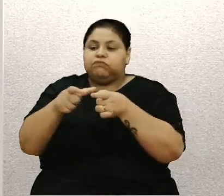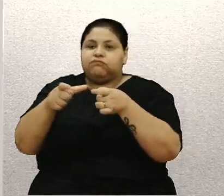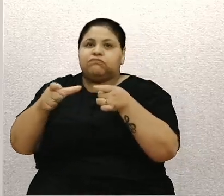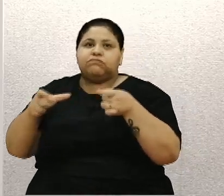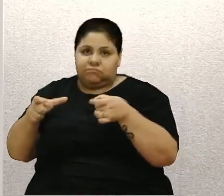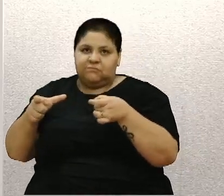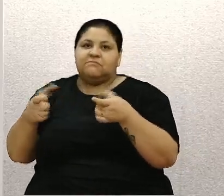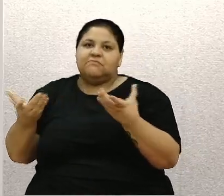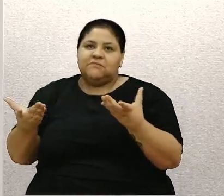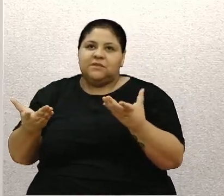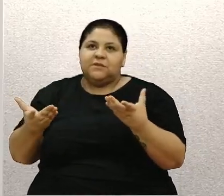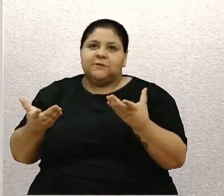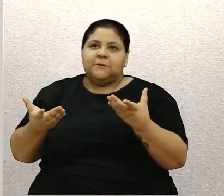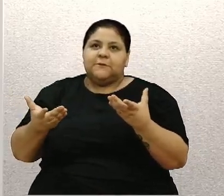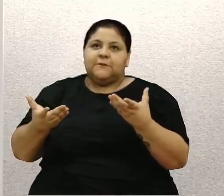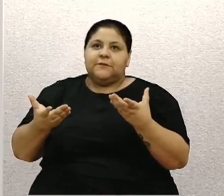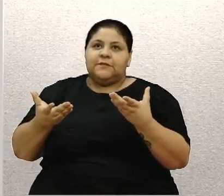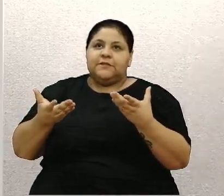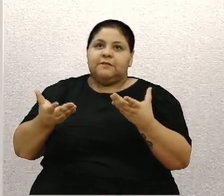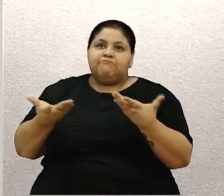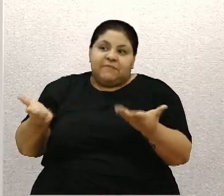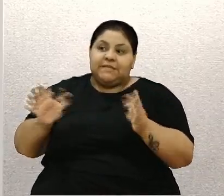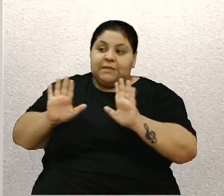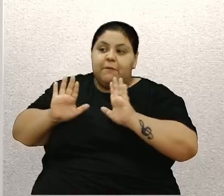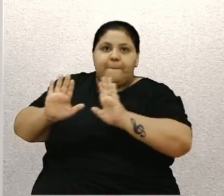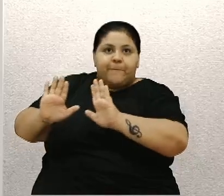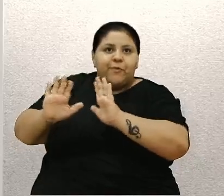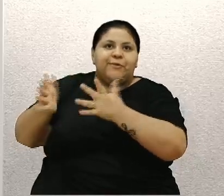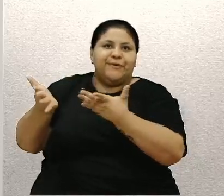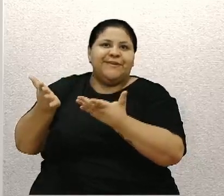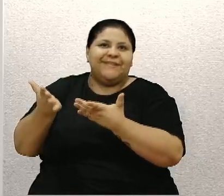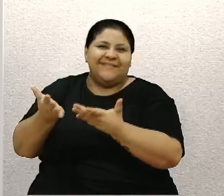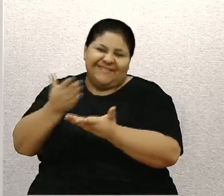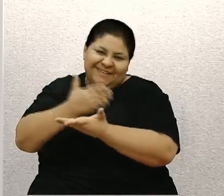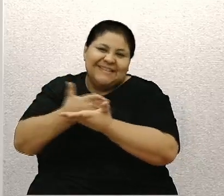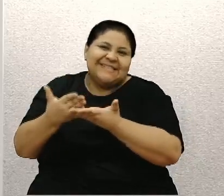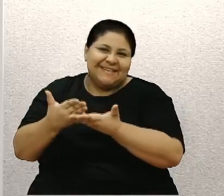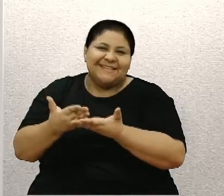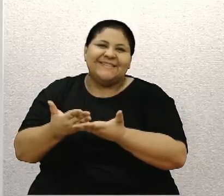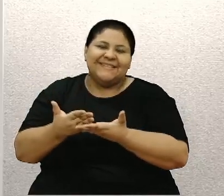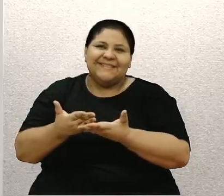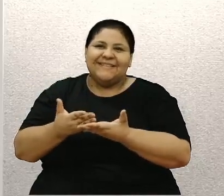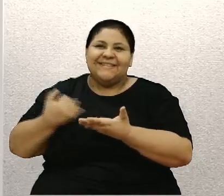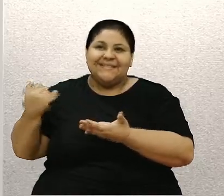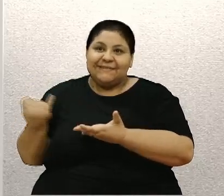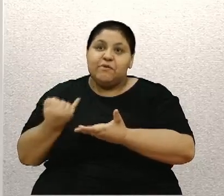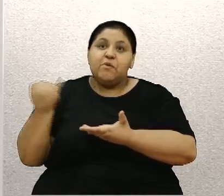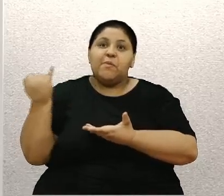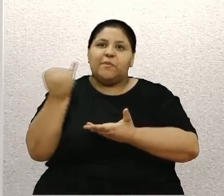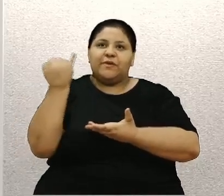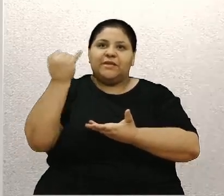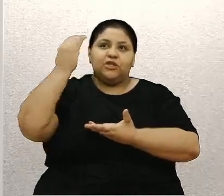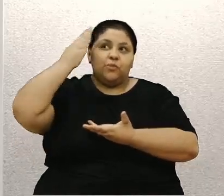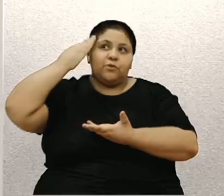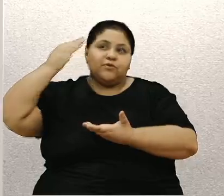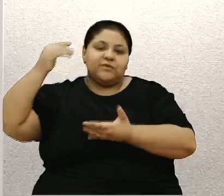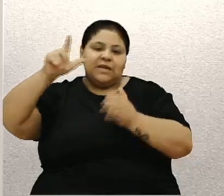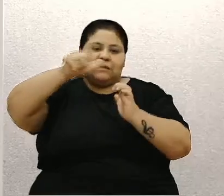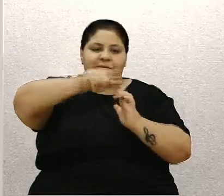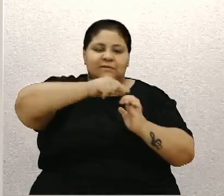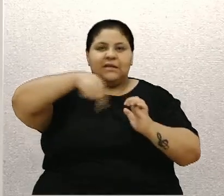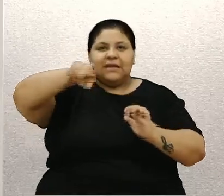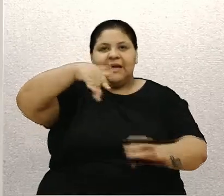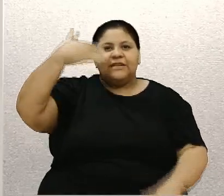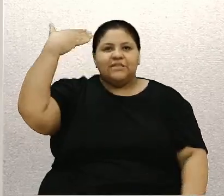E esse impulsionamento inicial, esse auxílio inicial, essas informações iniciais são fundamentais para o sucesso dessas empresas. A gente sabe que